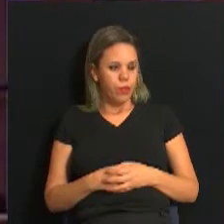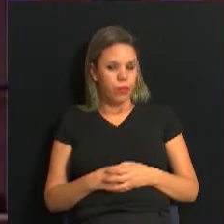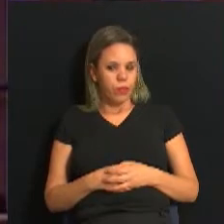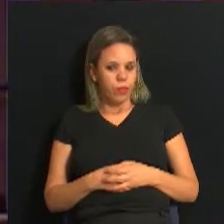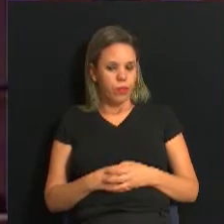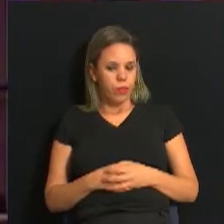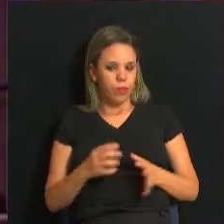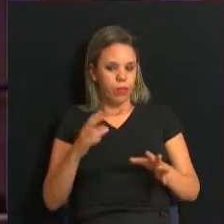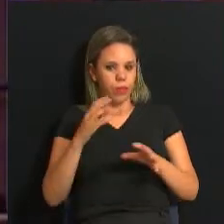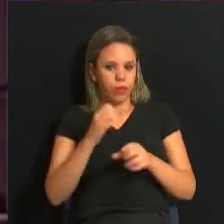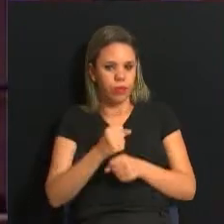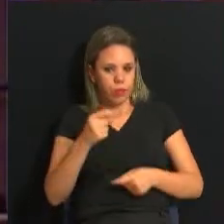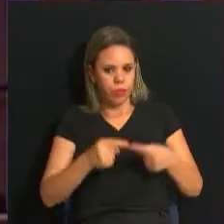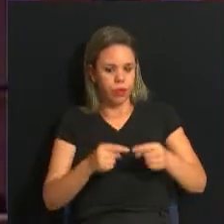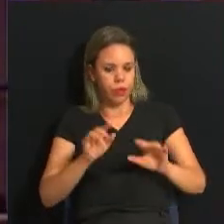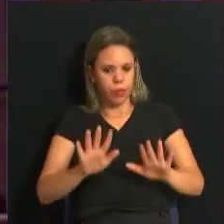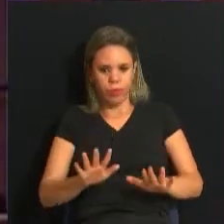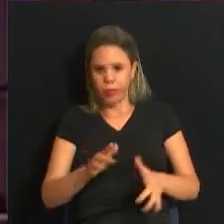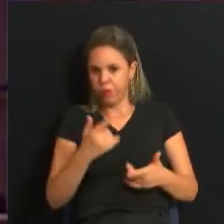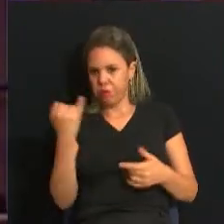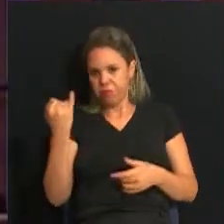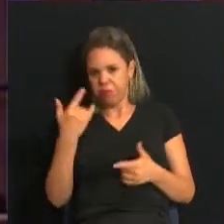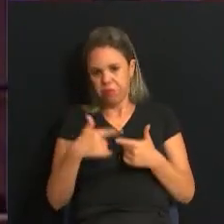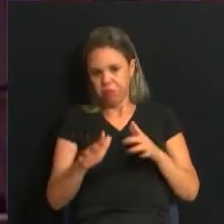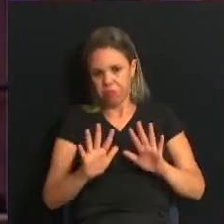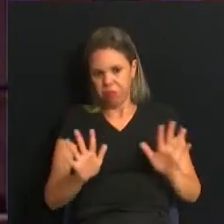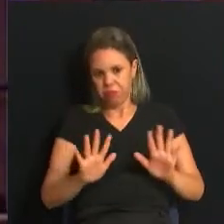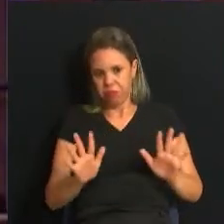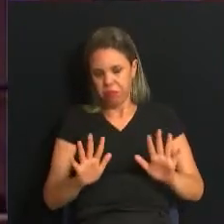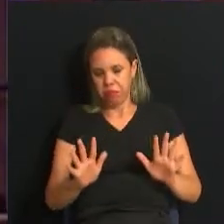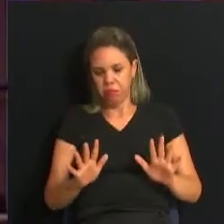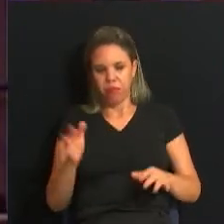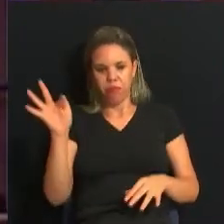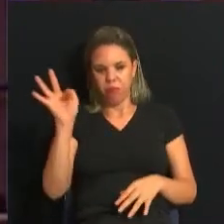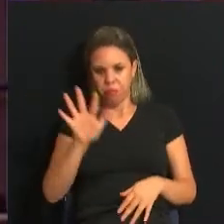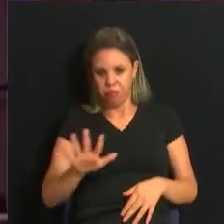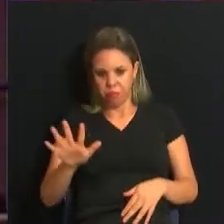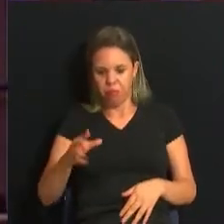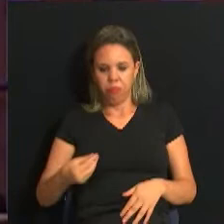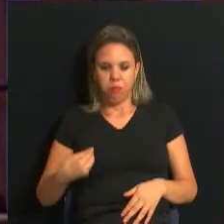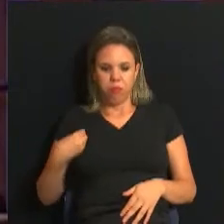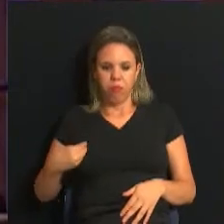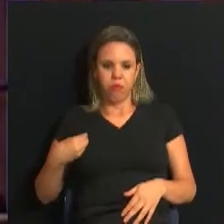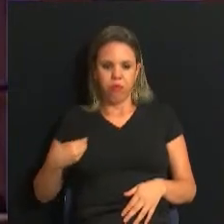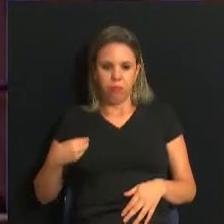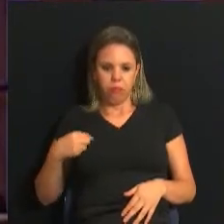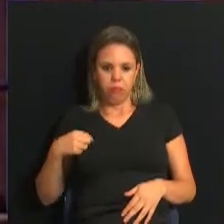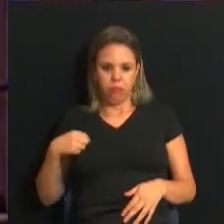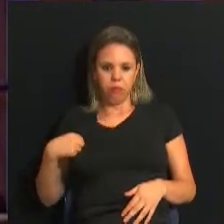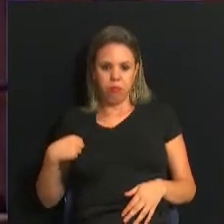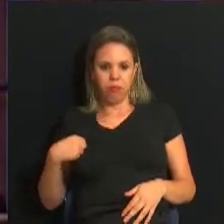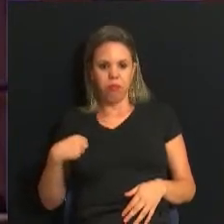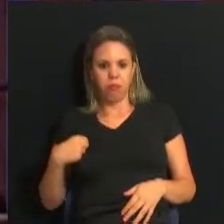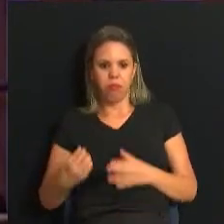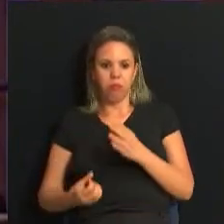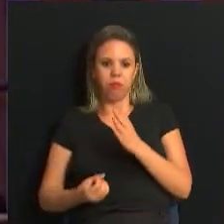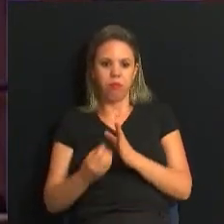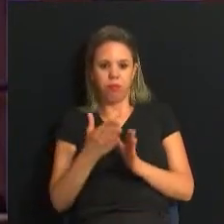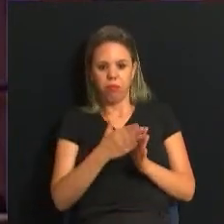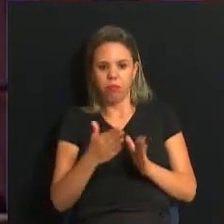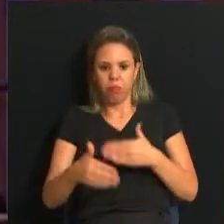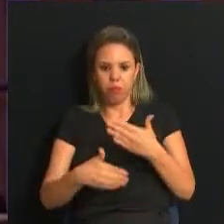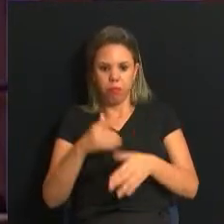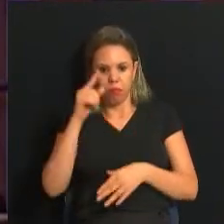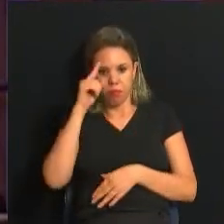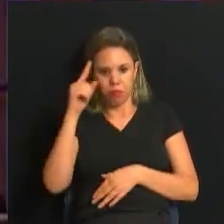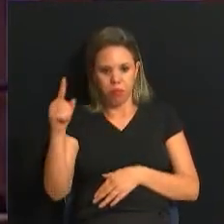financeira, política, mas não tem importância. Na universidade, ela está viva, ela está renascendo a cada